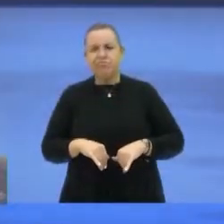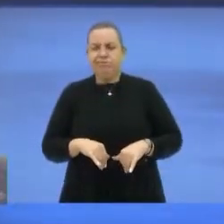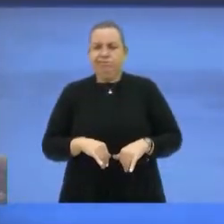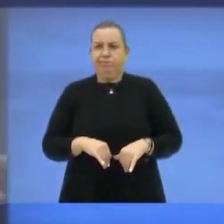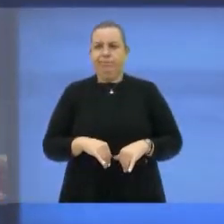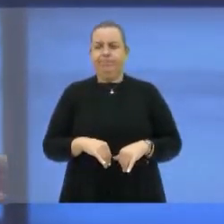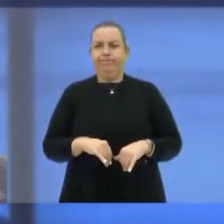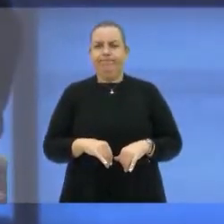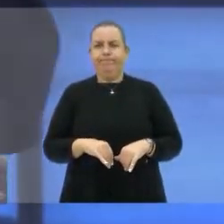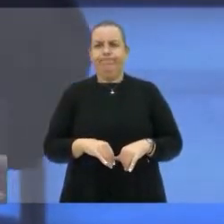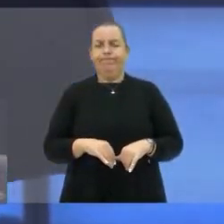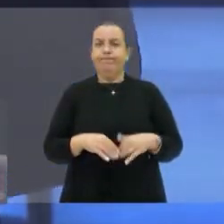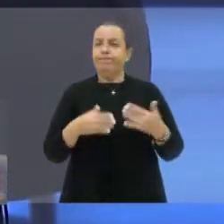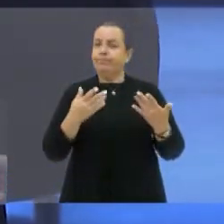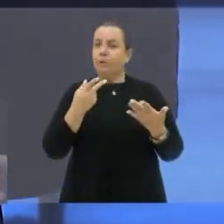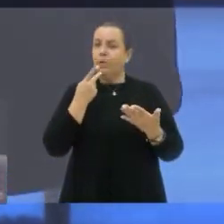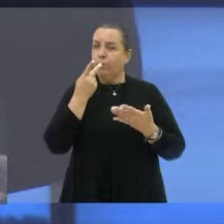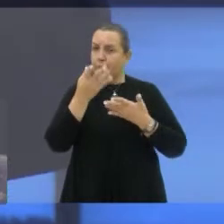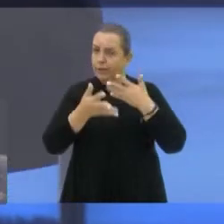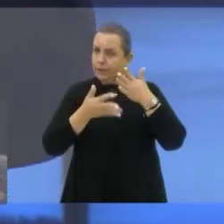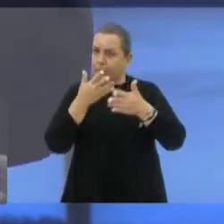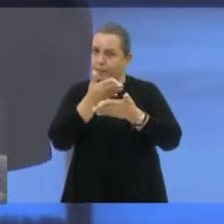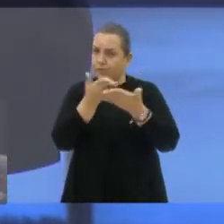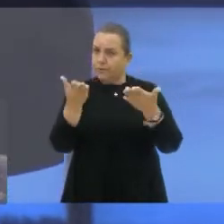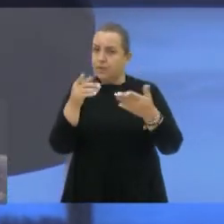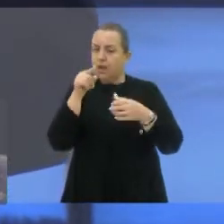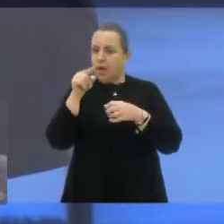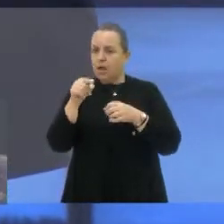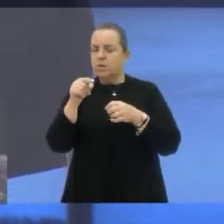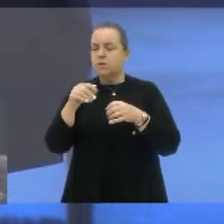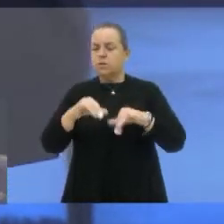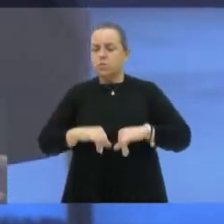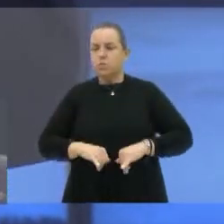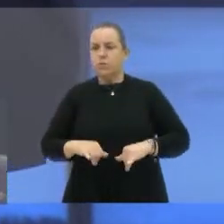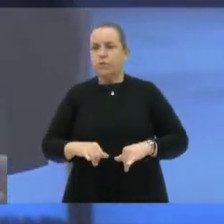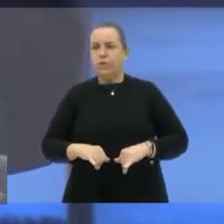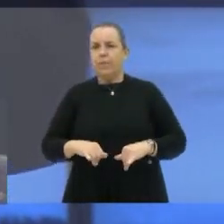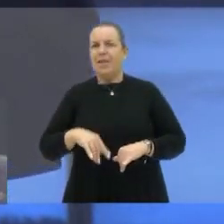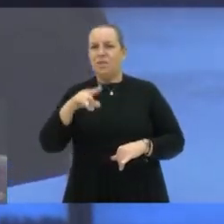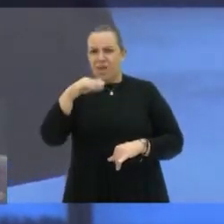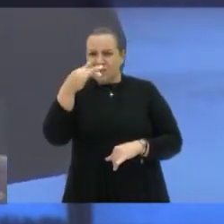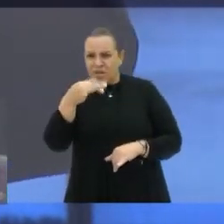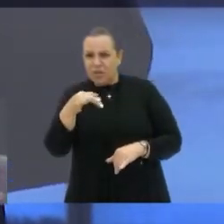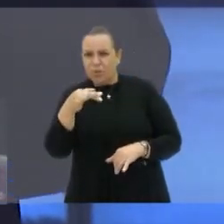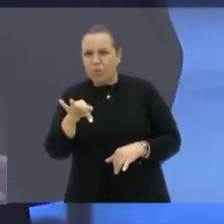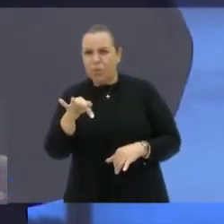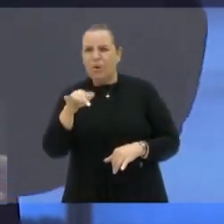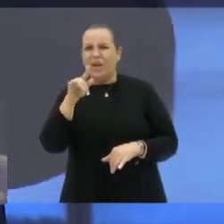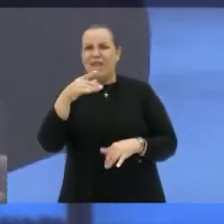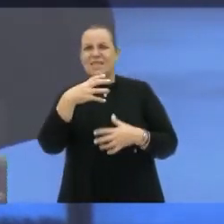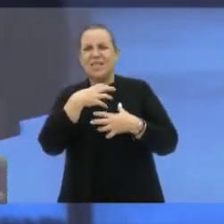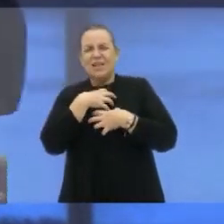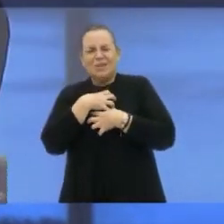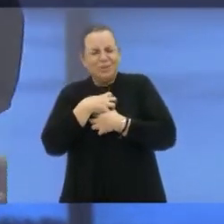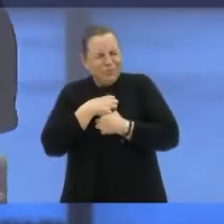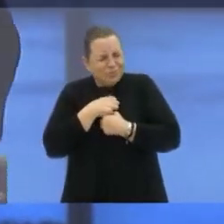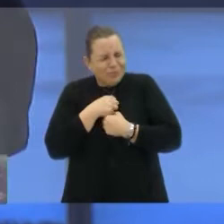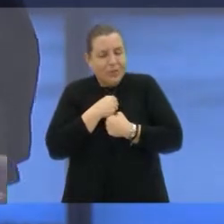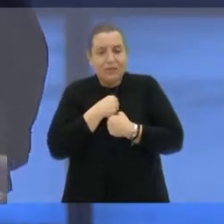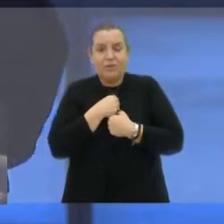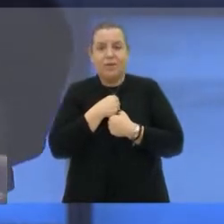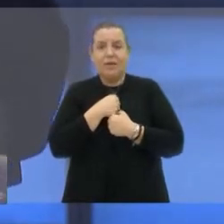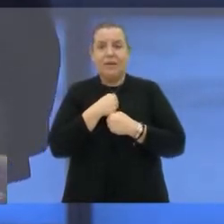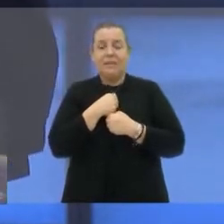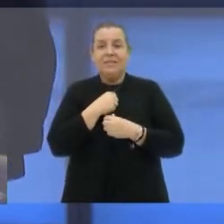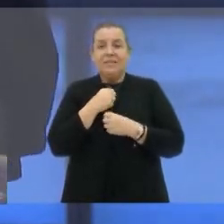está sofrendo muito, e eu digo a você: esse sofrimento, esta dor, esta angústia que comprime o seu